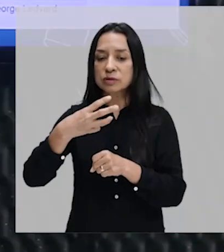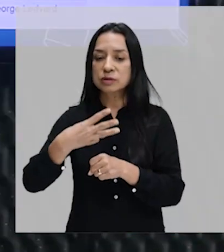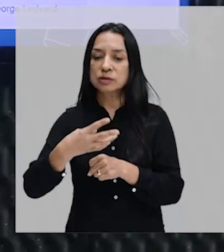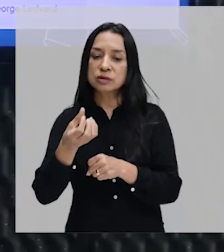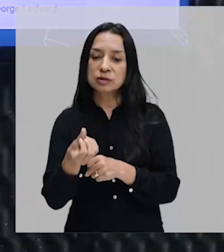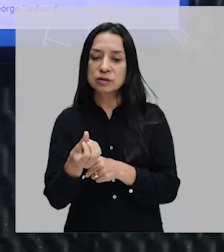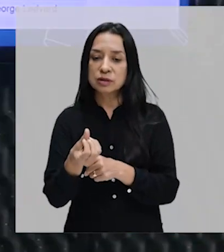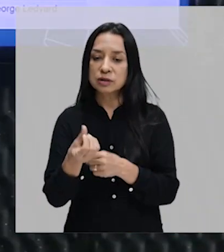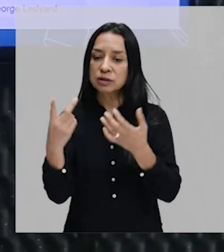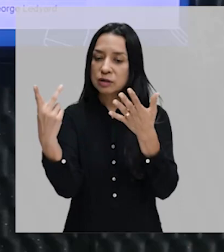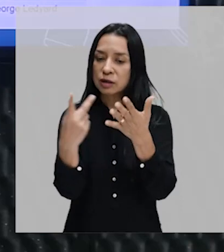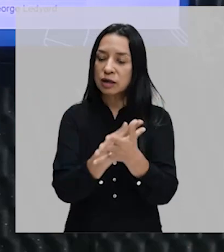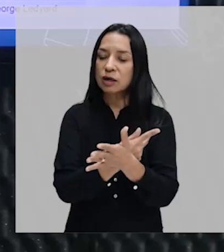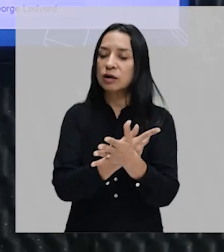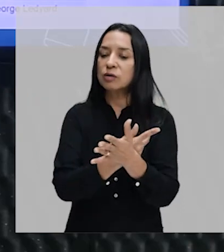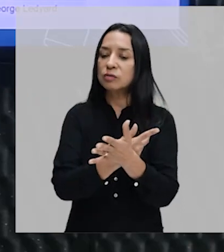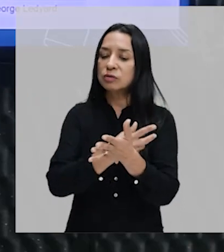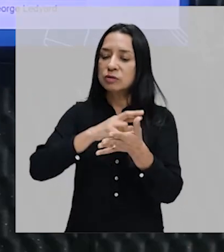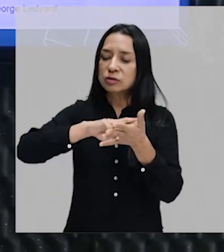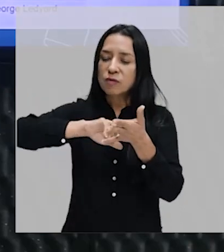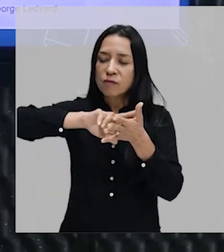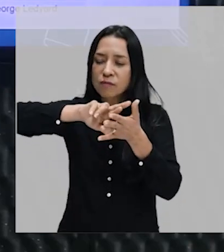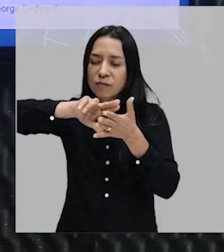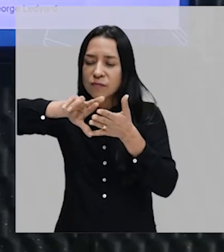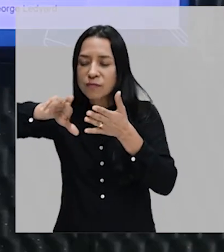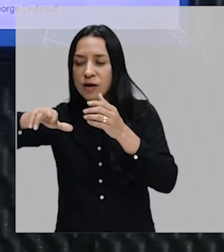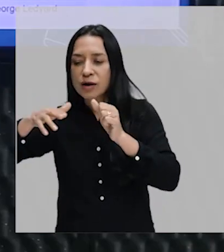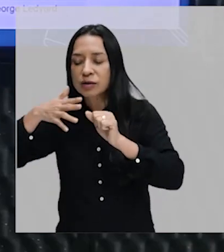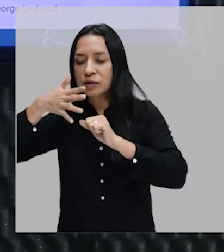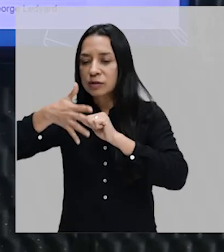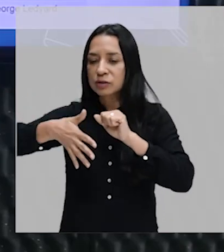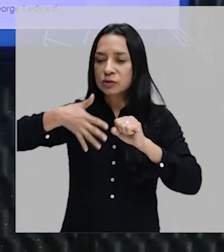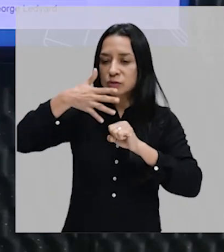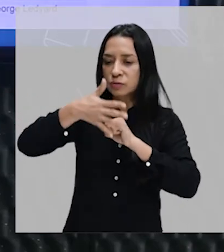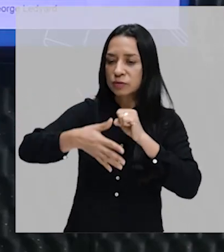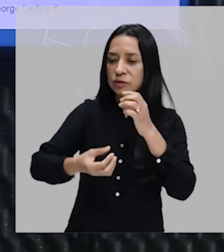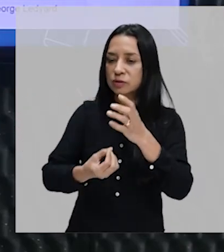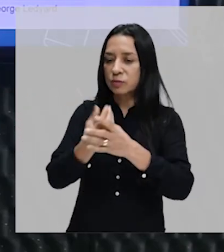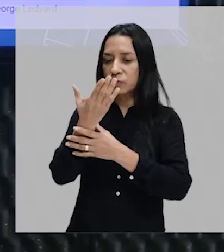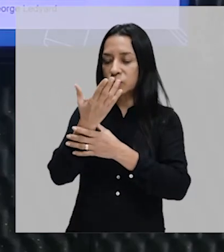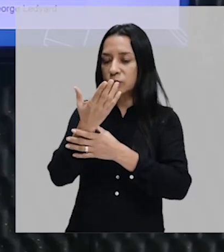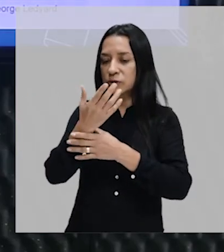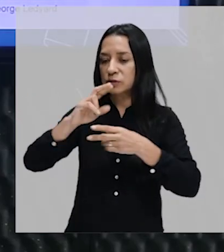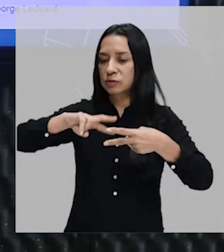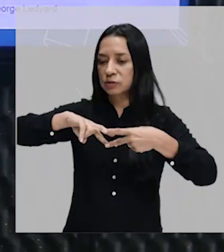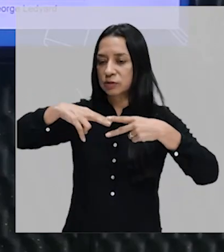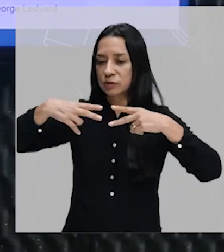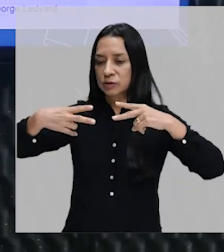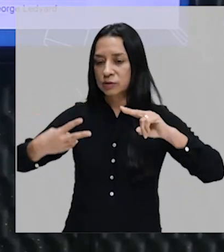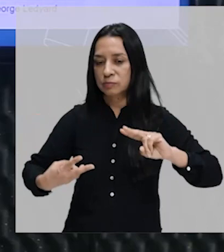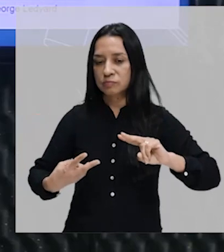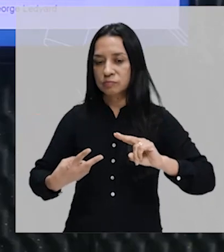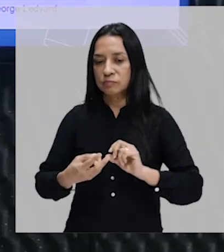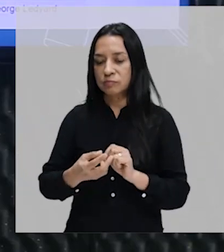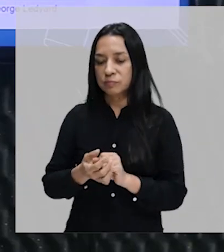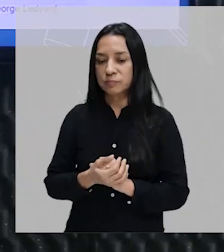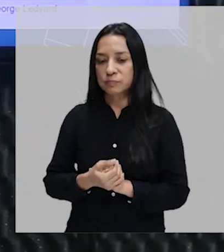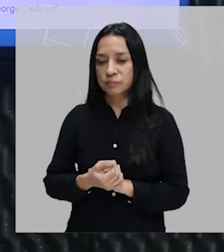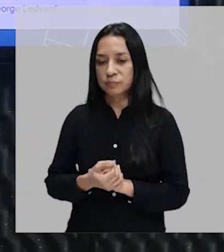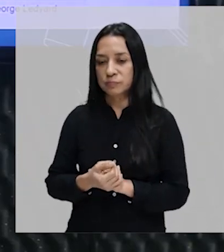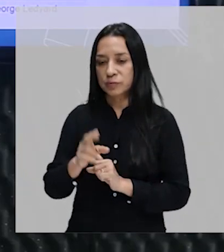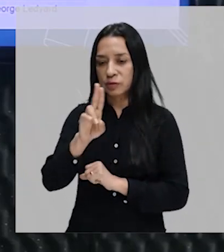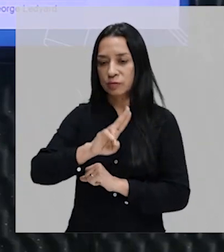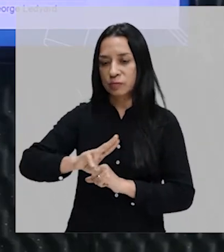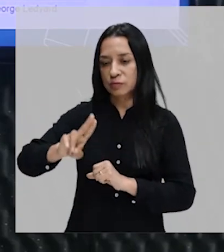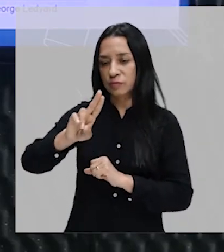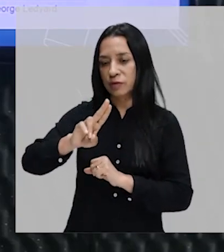sobre genética e a origem das espécies, proferidas por Theodosius Dobzhansky, na Universidade de Columbia,